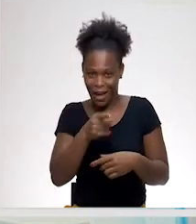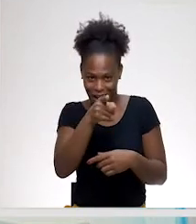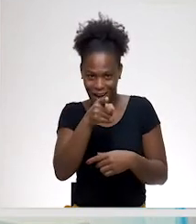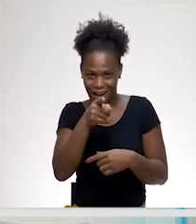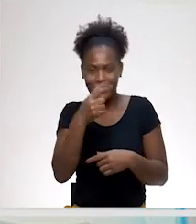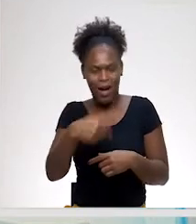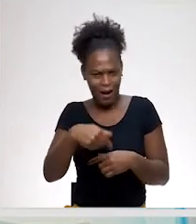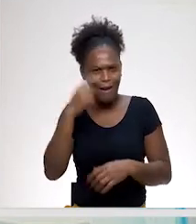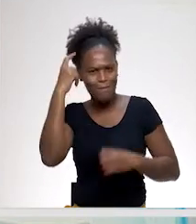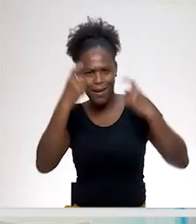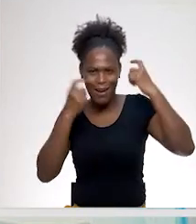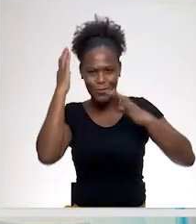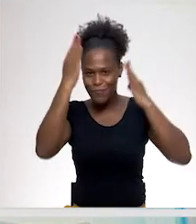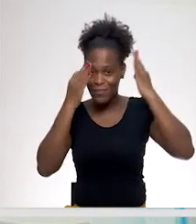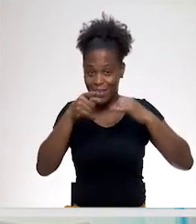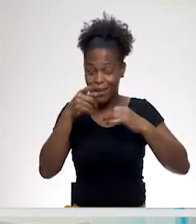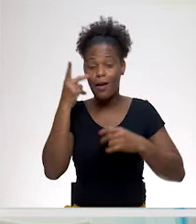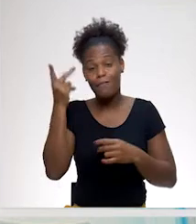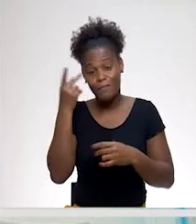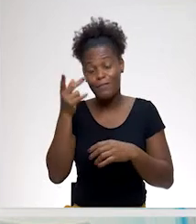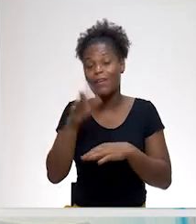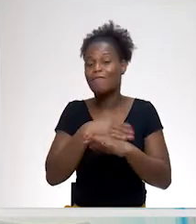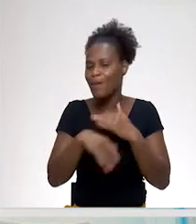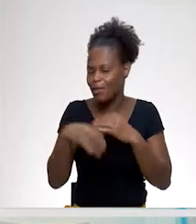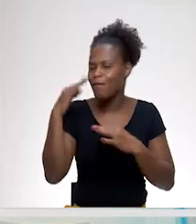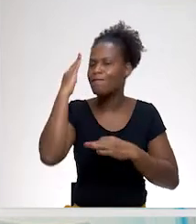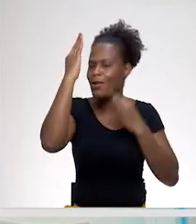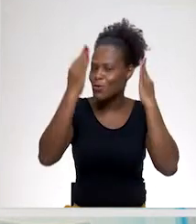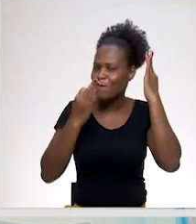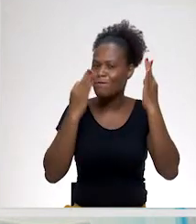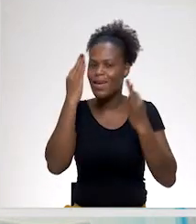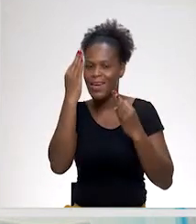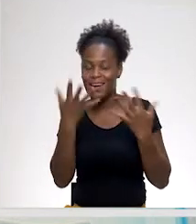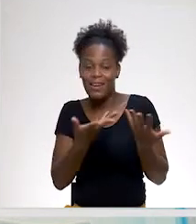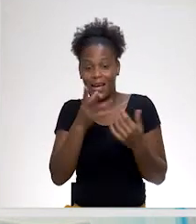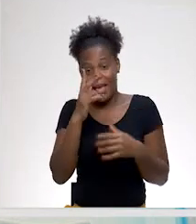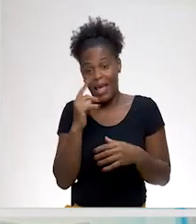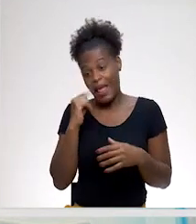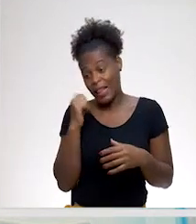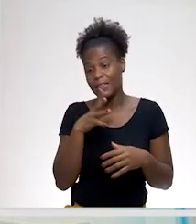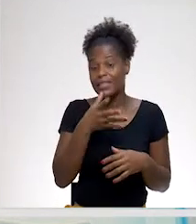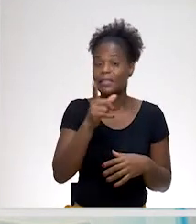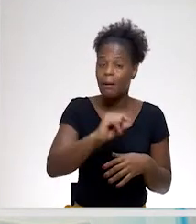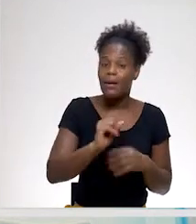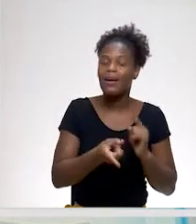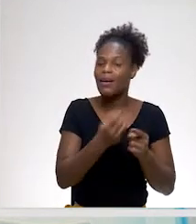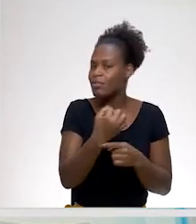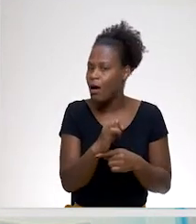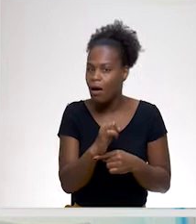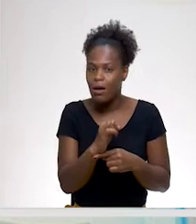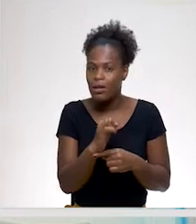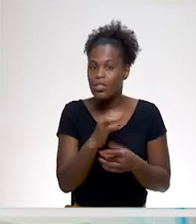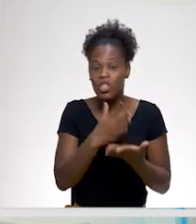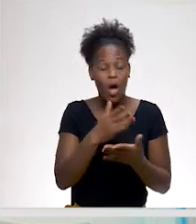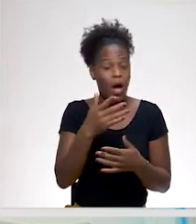olhos? Andam a filosofar? A vida é feita de filosofia. Além disso, ele afirma que não